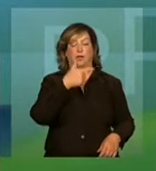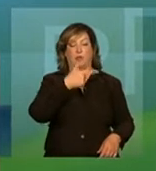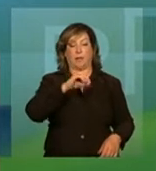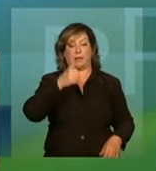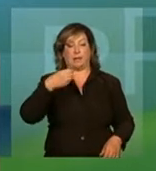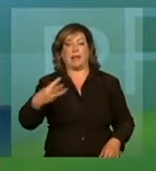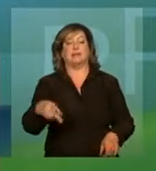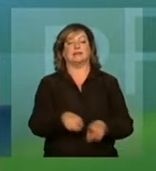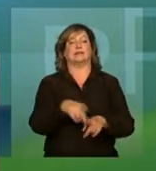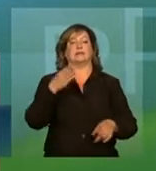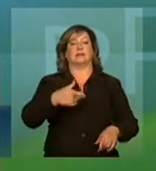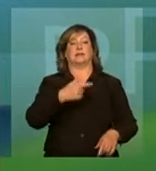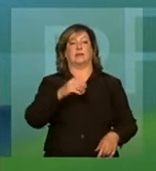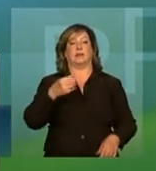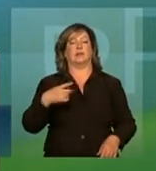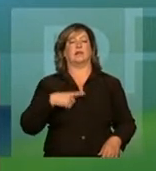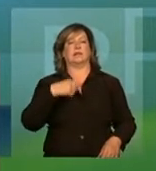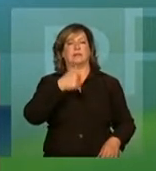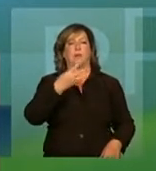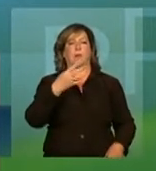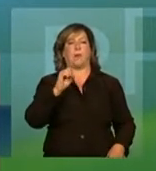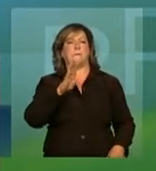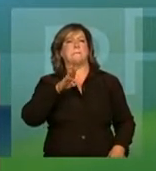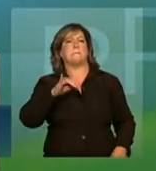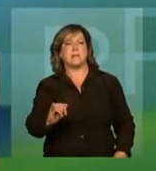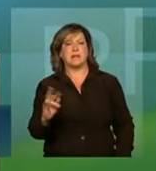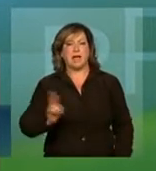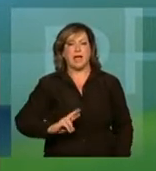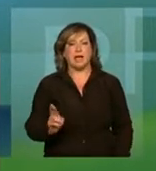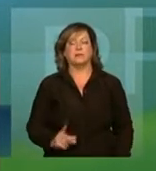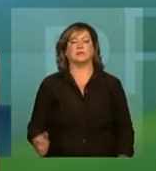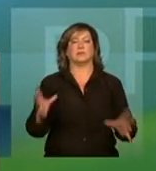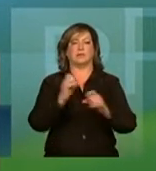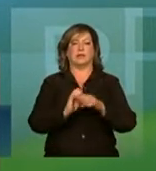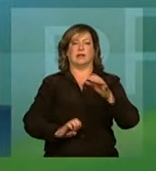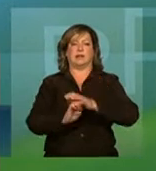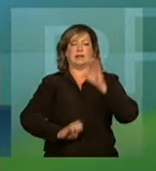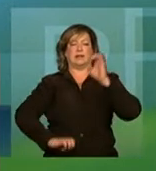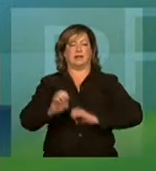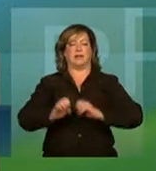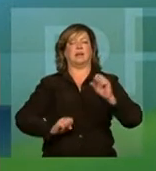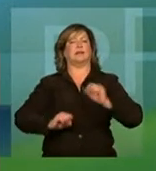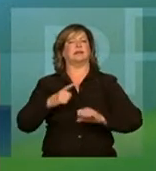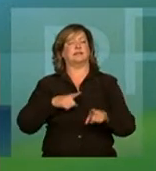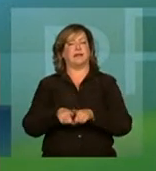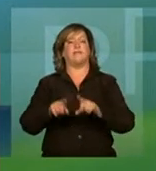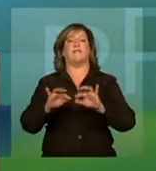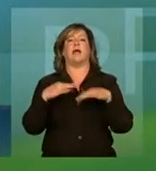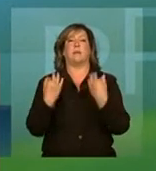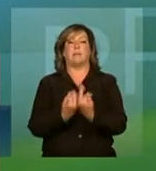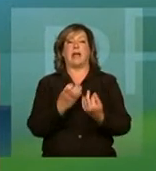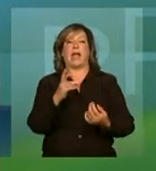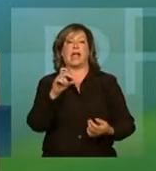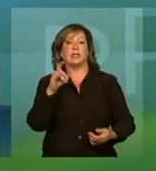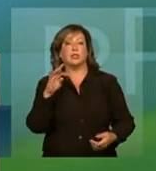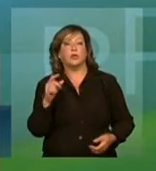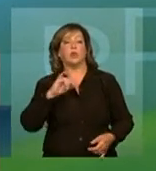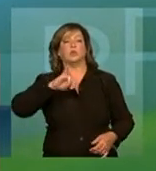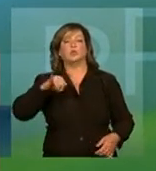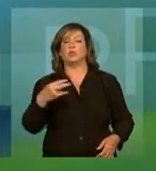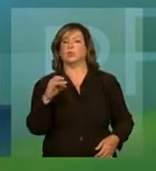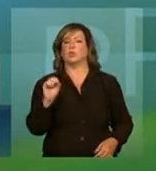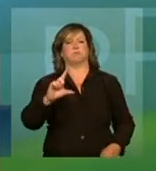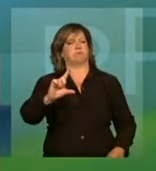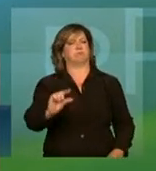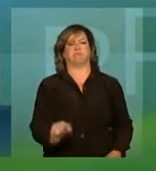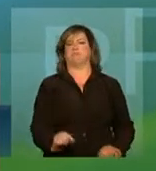158 bilhões de reais, incluindo agricultura empresarial e familiar, crédito com juros negativos.